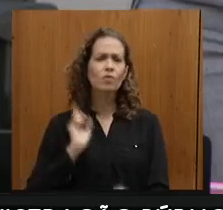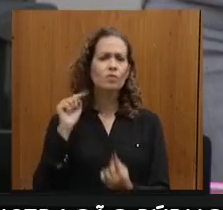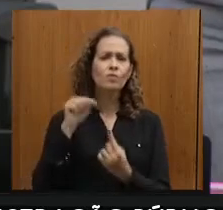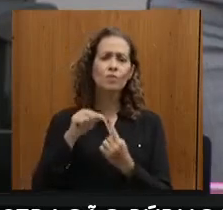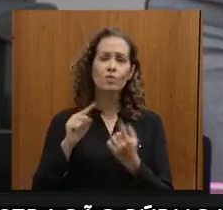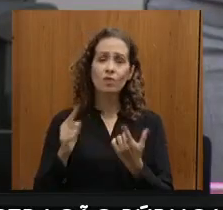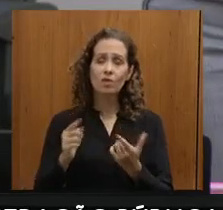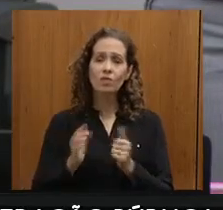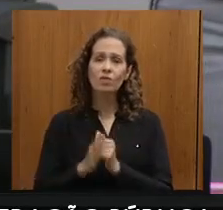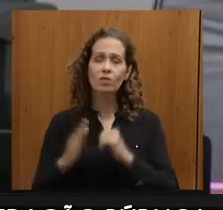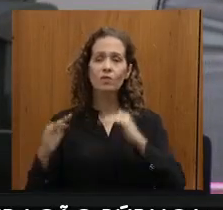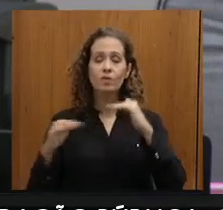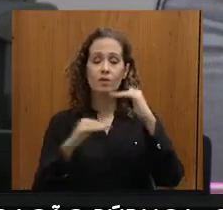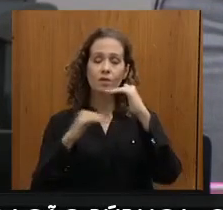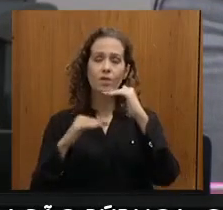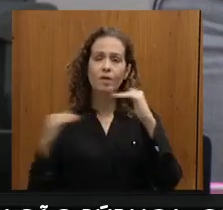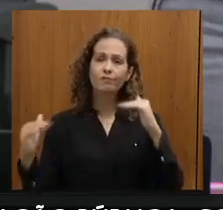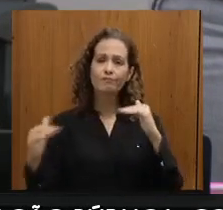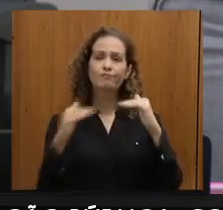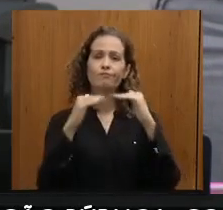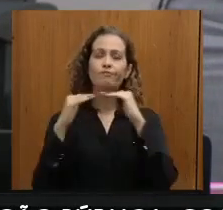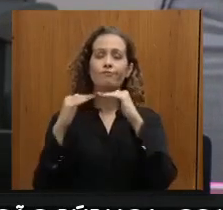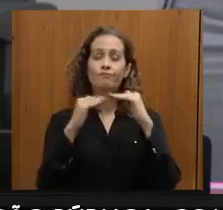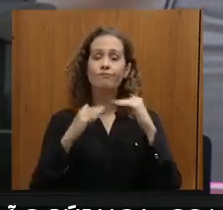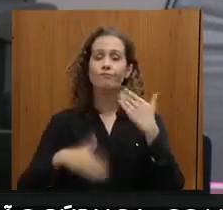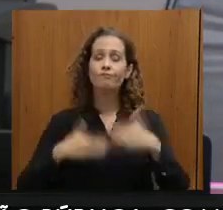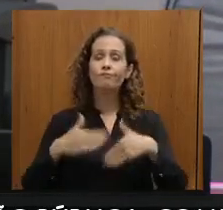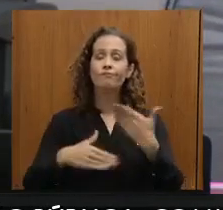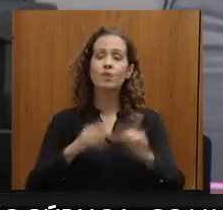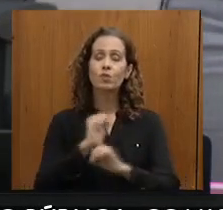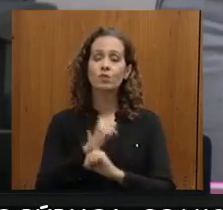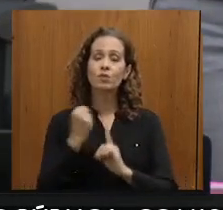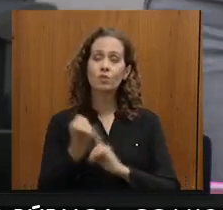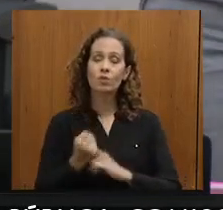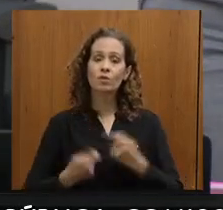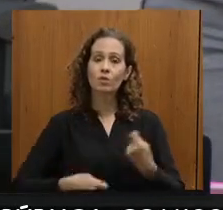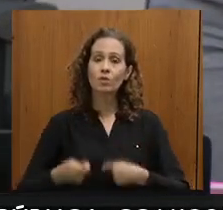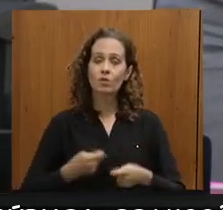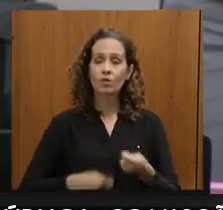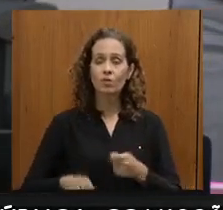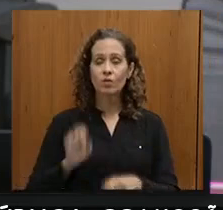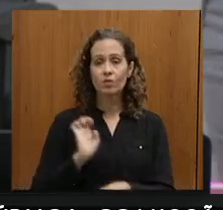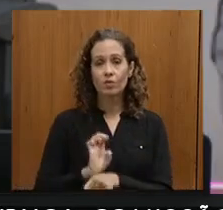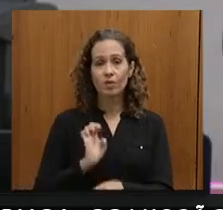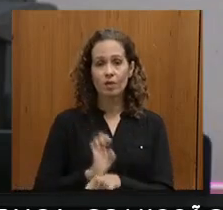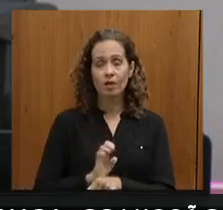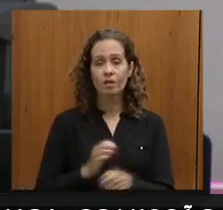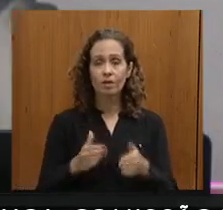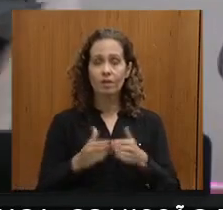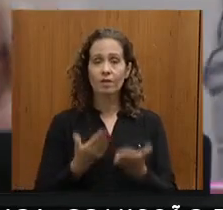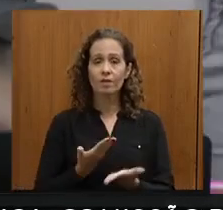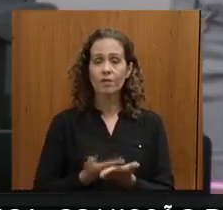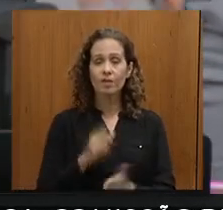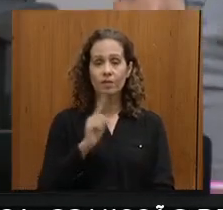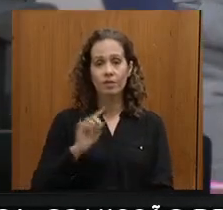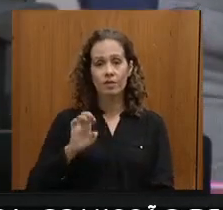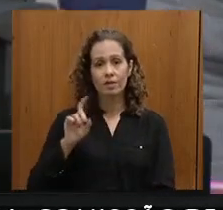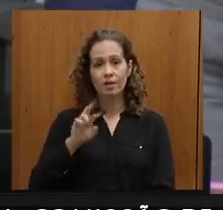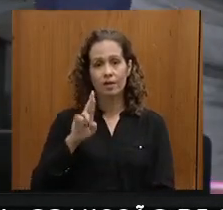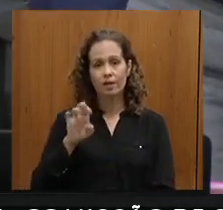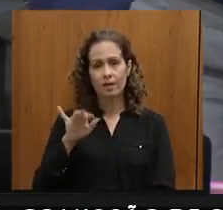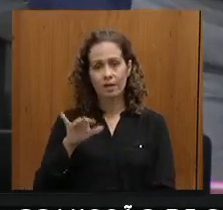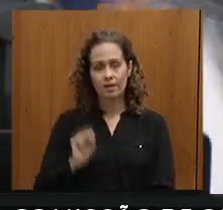de reduzir desigualdades regionais e promover o desenvolvimento socioeconômico do Estado. Requerimento de autoria do deputado Zé Reis.